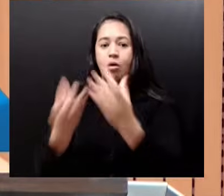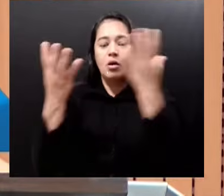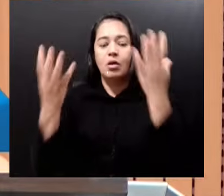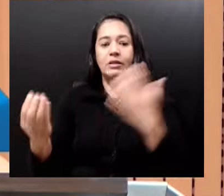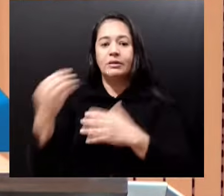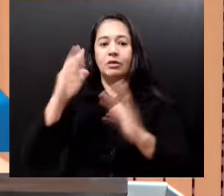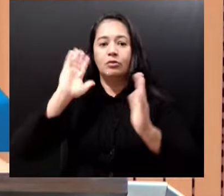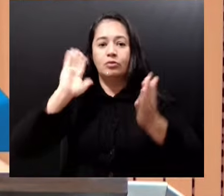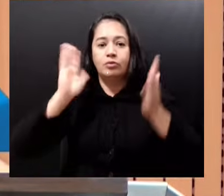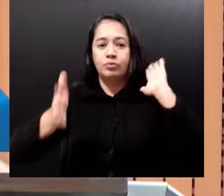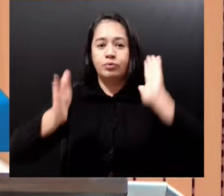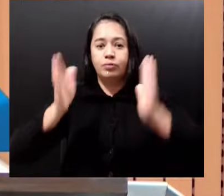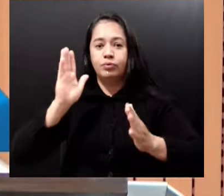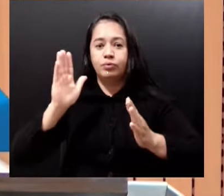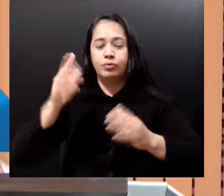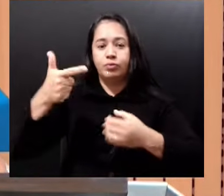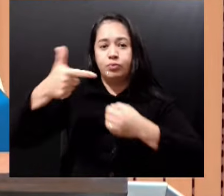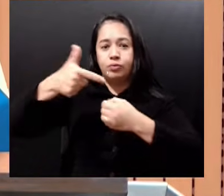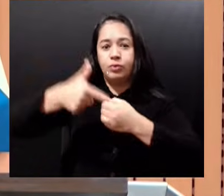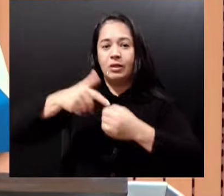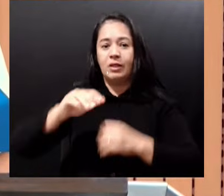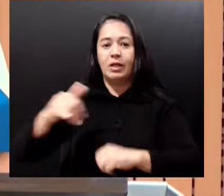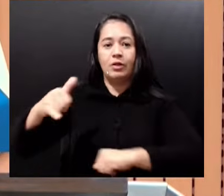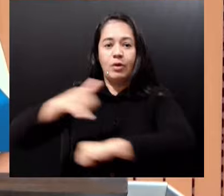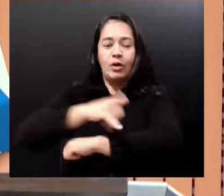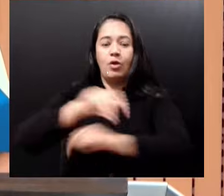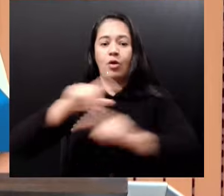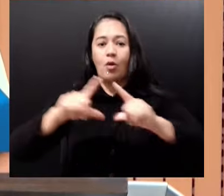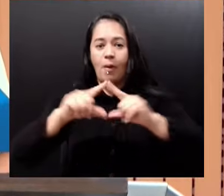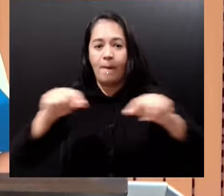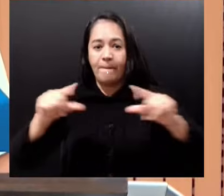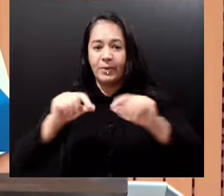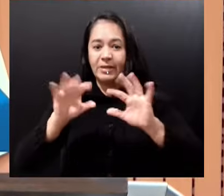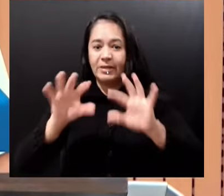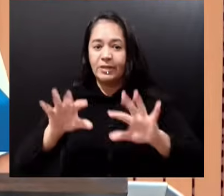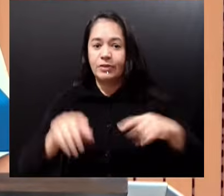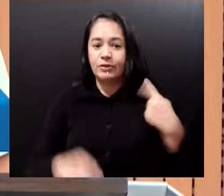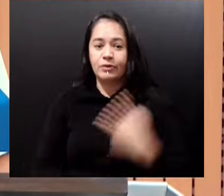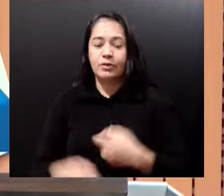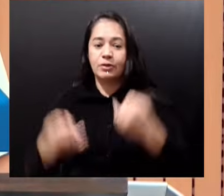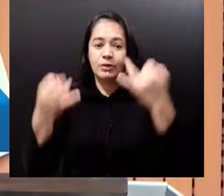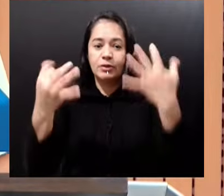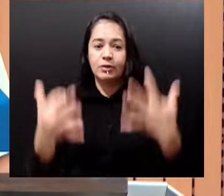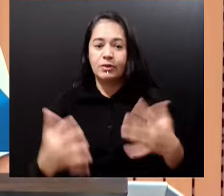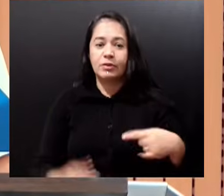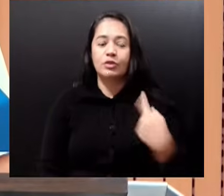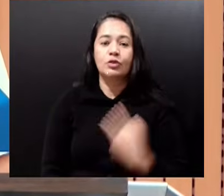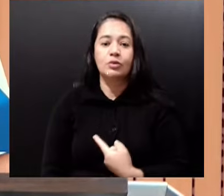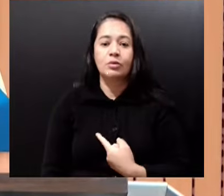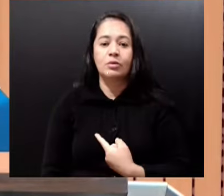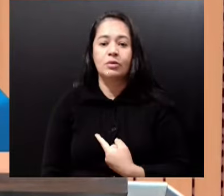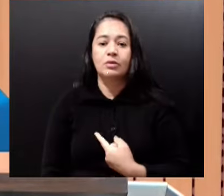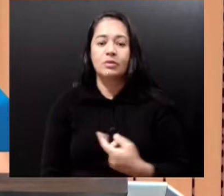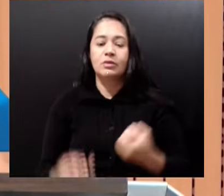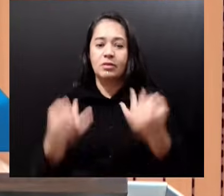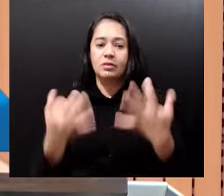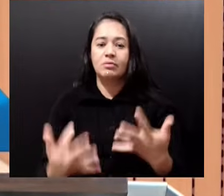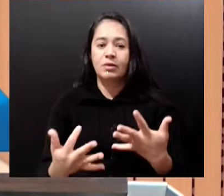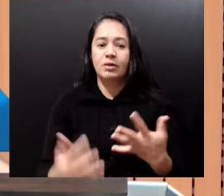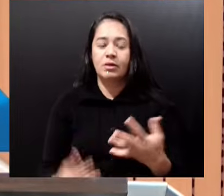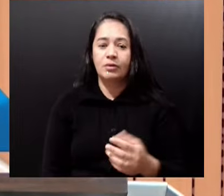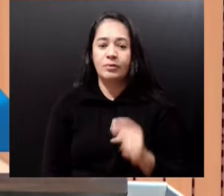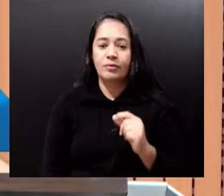combustível no aeroporto de Brasília. É disso que nós estamos falando. Nós estamos falando de um governo